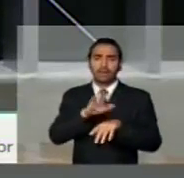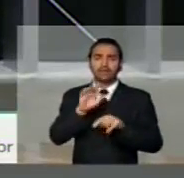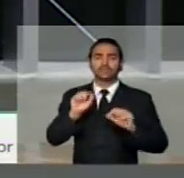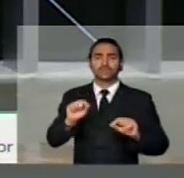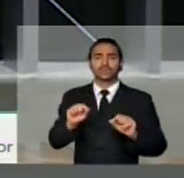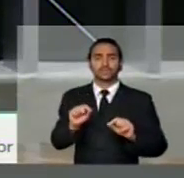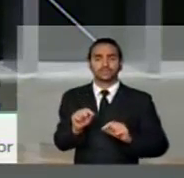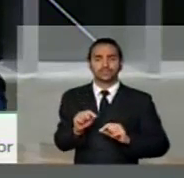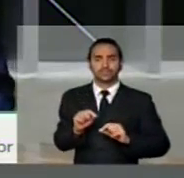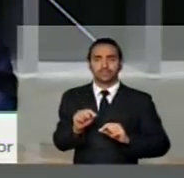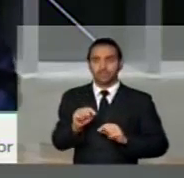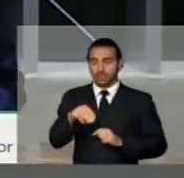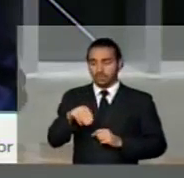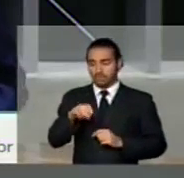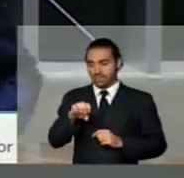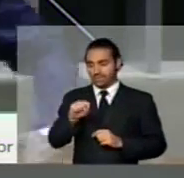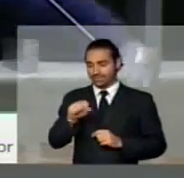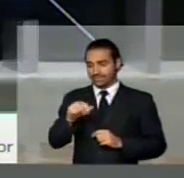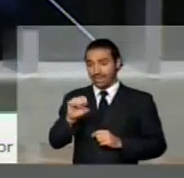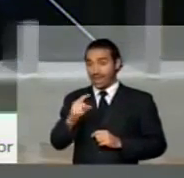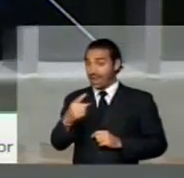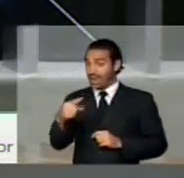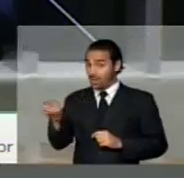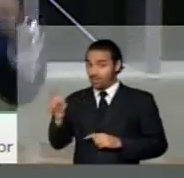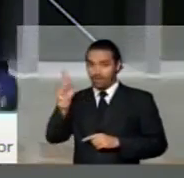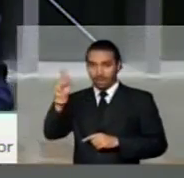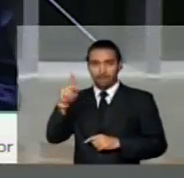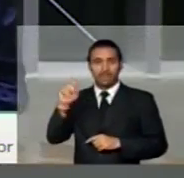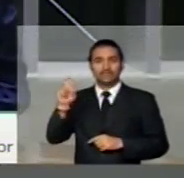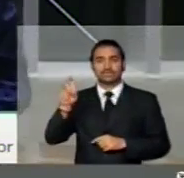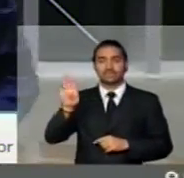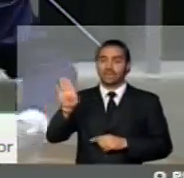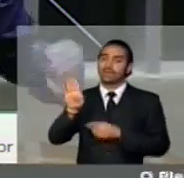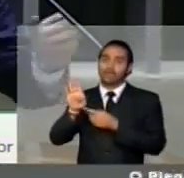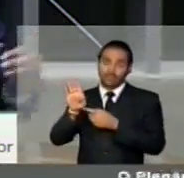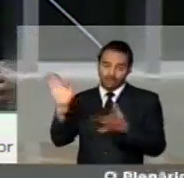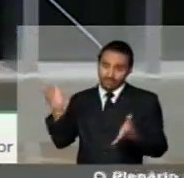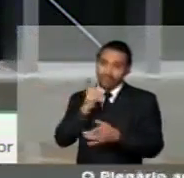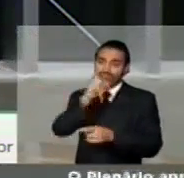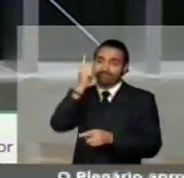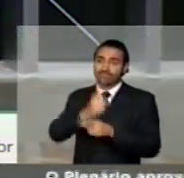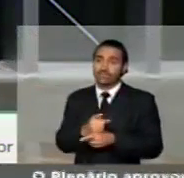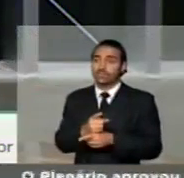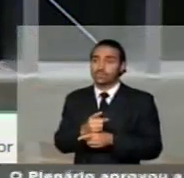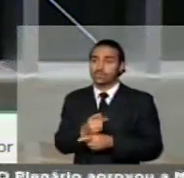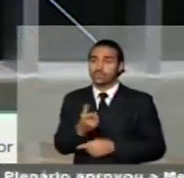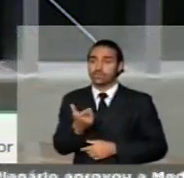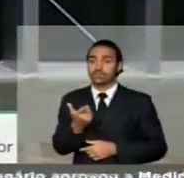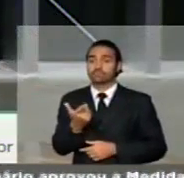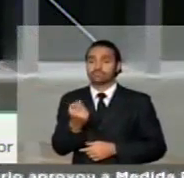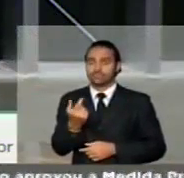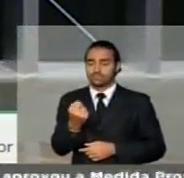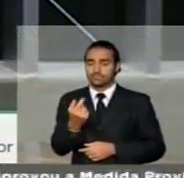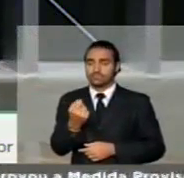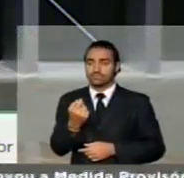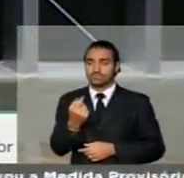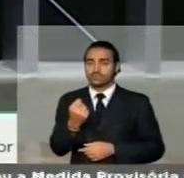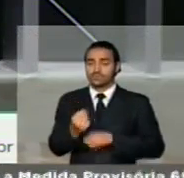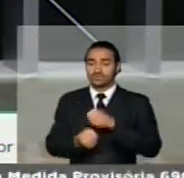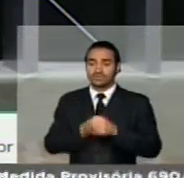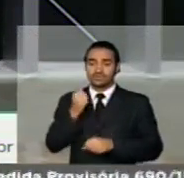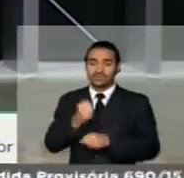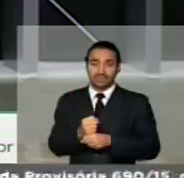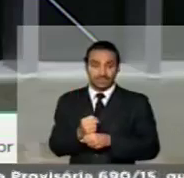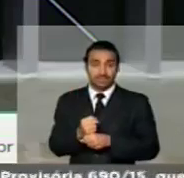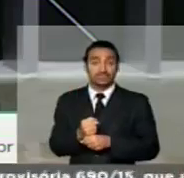o mensalão tucano finalmente apareceu. 20 anos não foi nenhuma pessoa